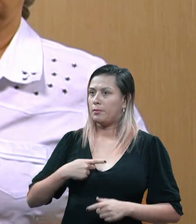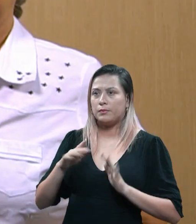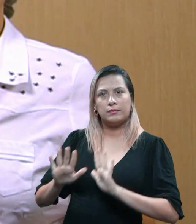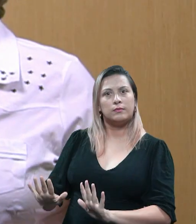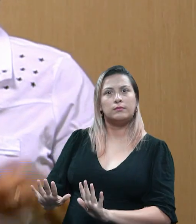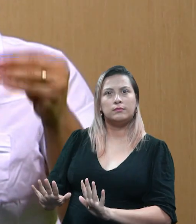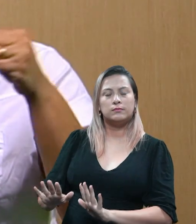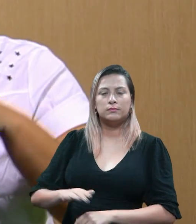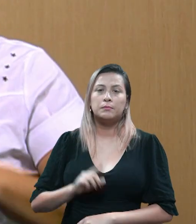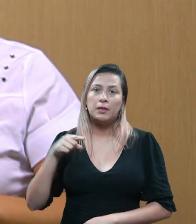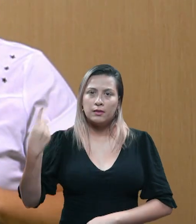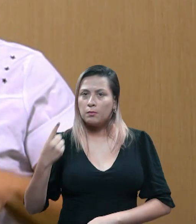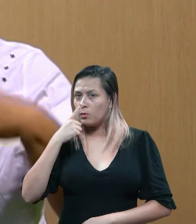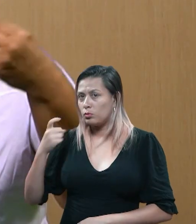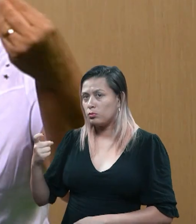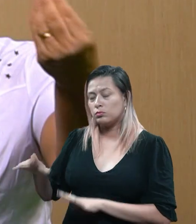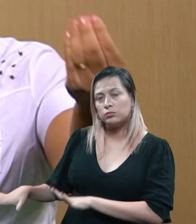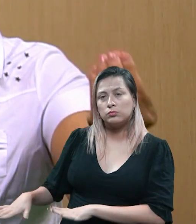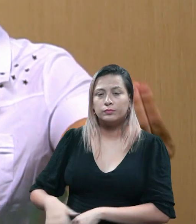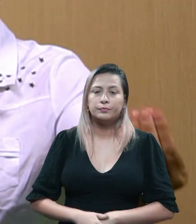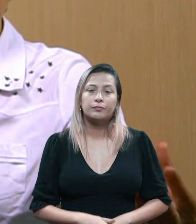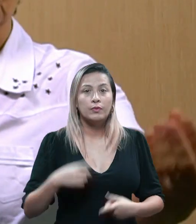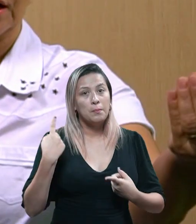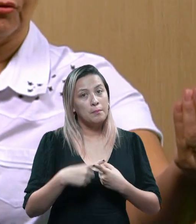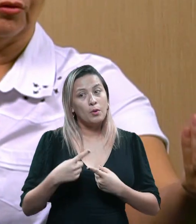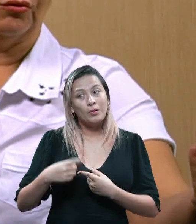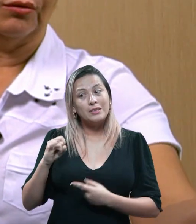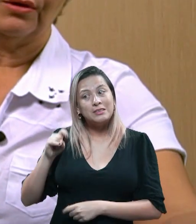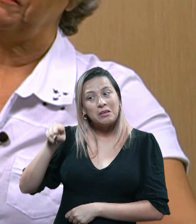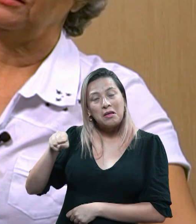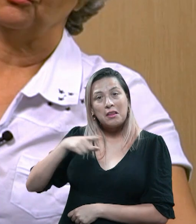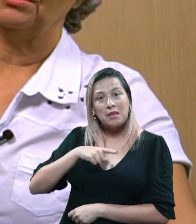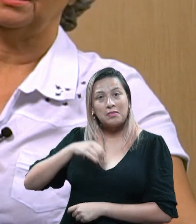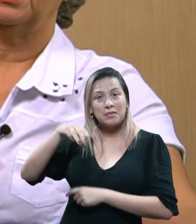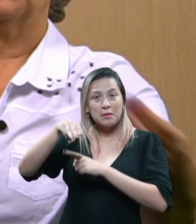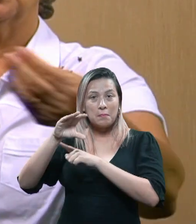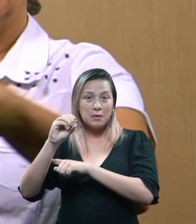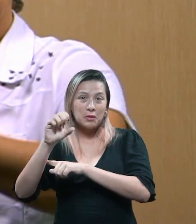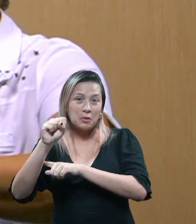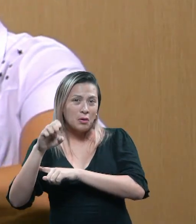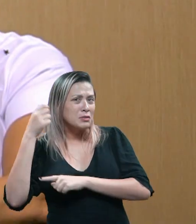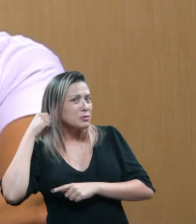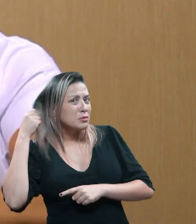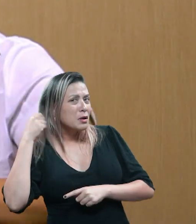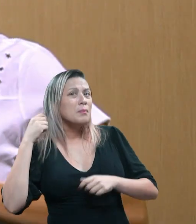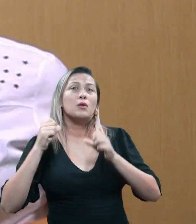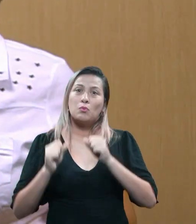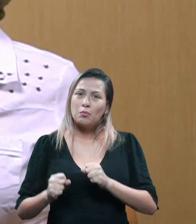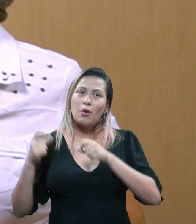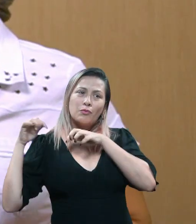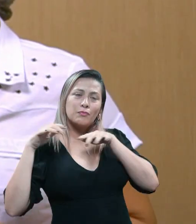descartável, certo? Justamente porque se houver micose no cabelo de um cliente, ele pode passar